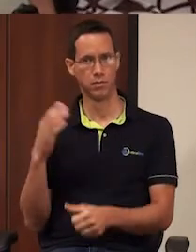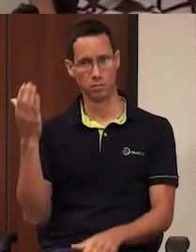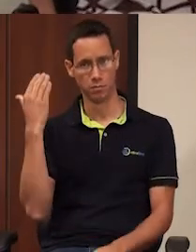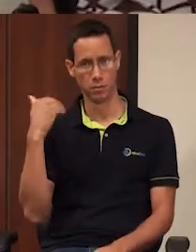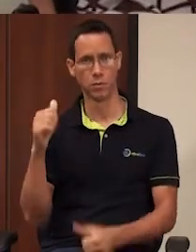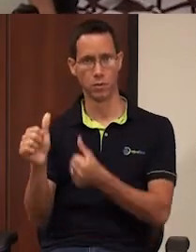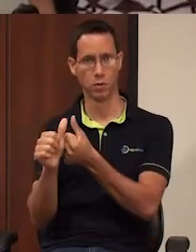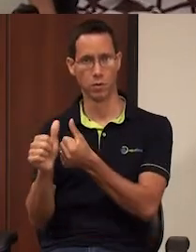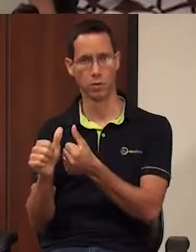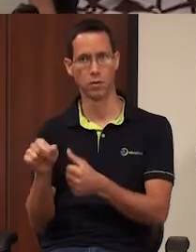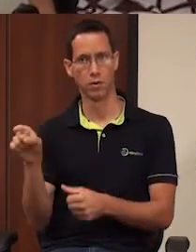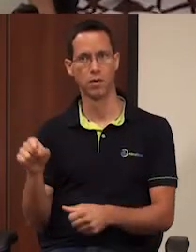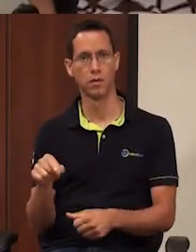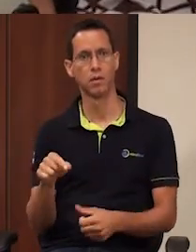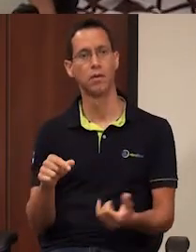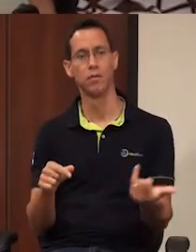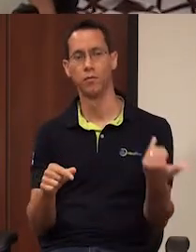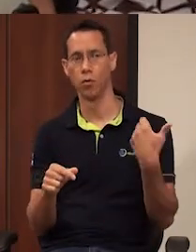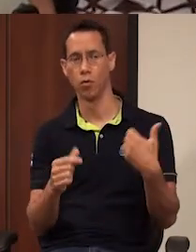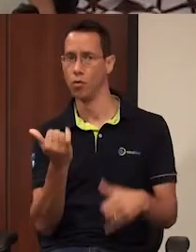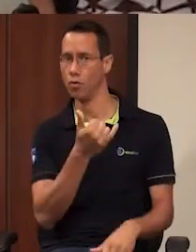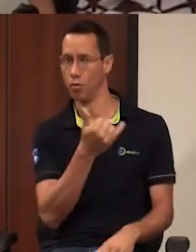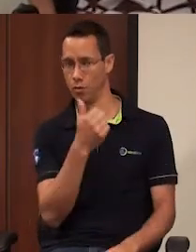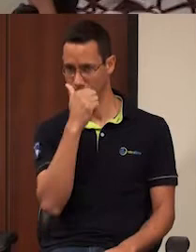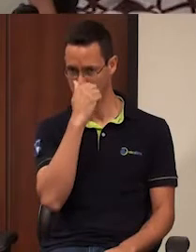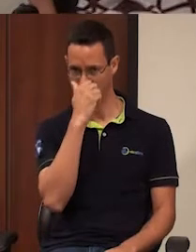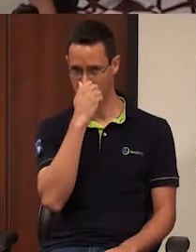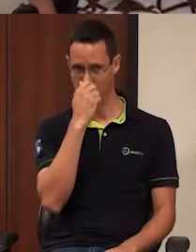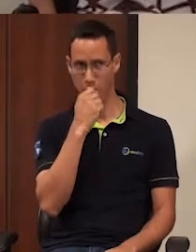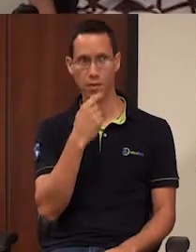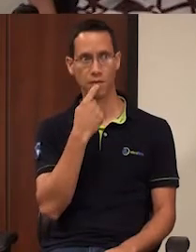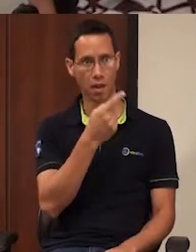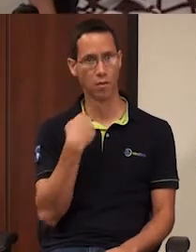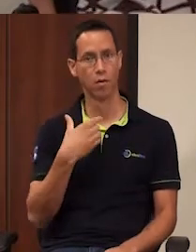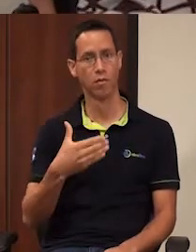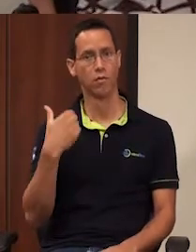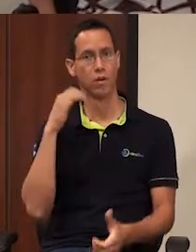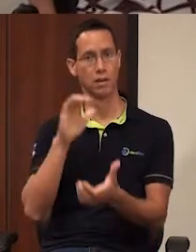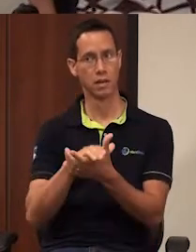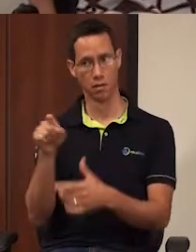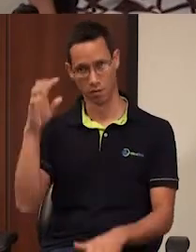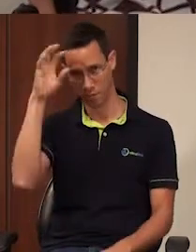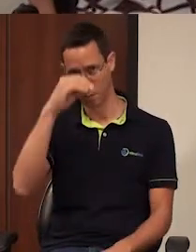uma acompanhante que me contou que ela falava para ela assim, olha, eu vou casar com ele vai aprender a beijar?